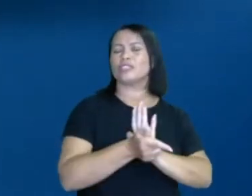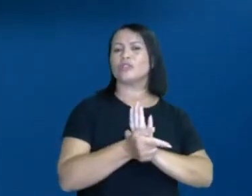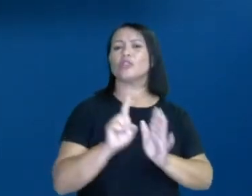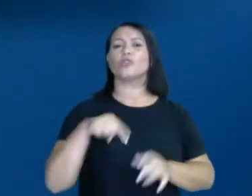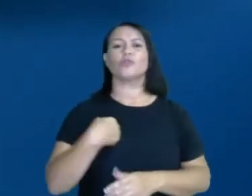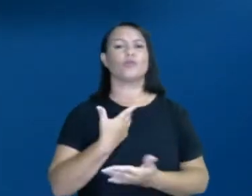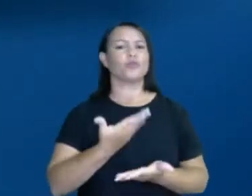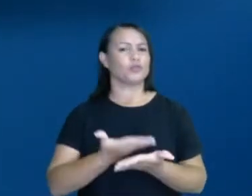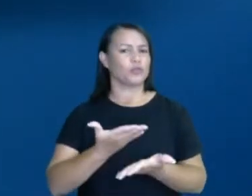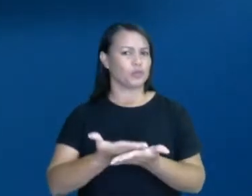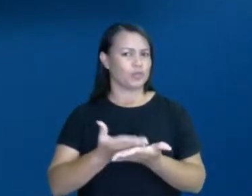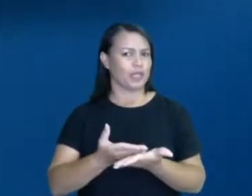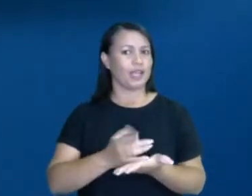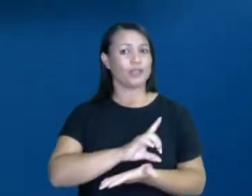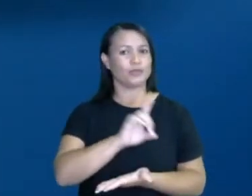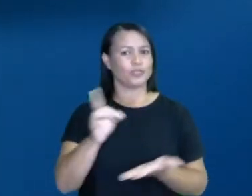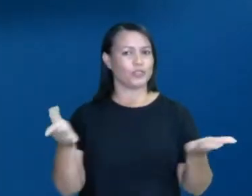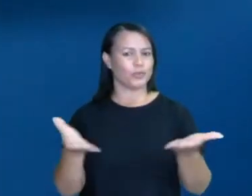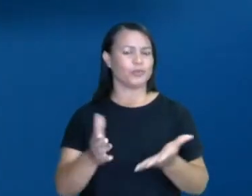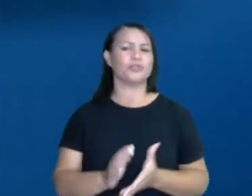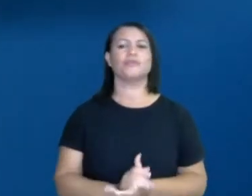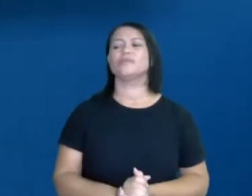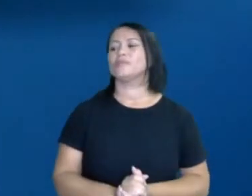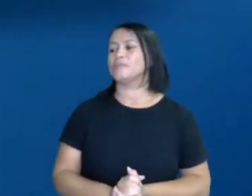vamos estudar no dia de hoje.